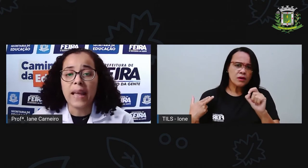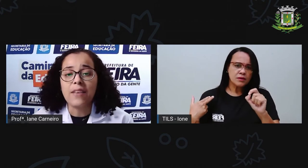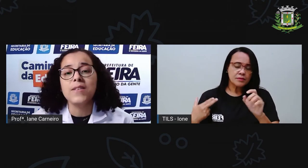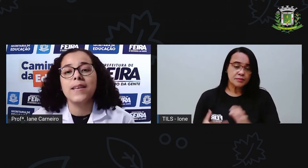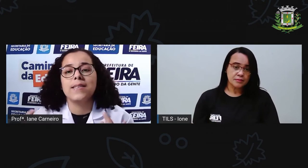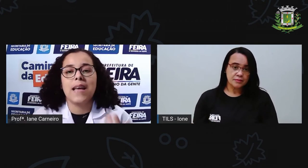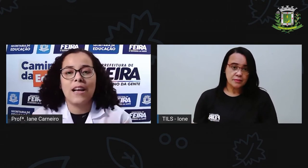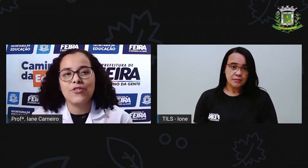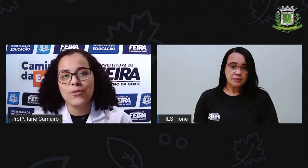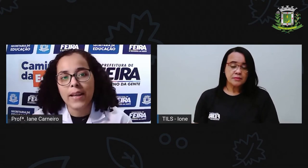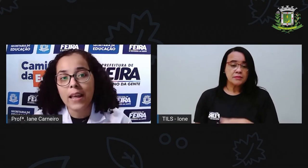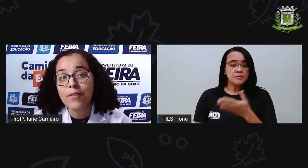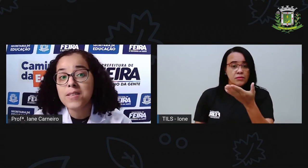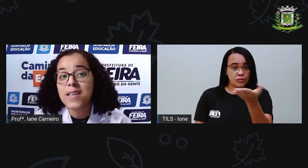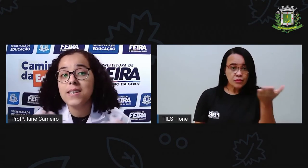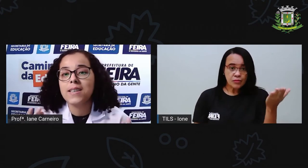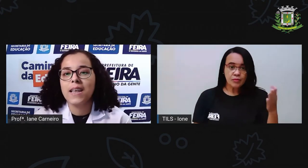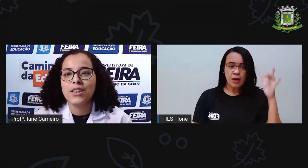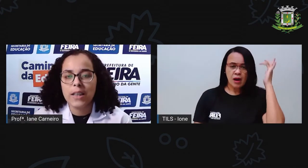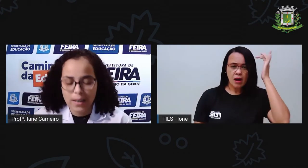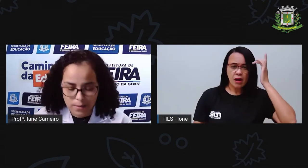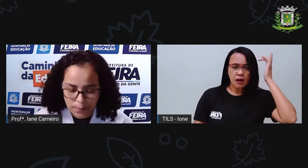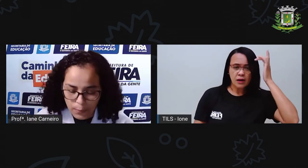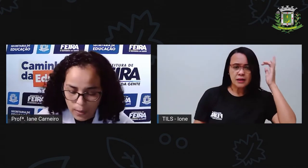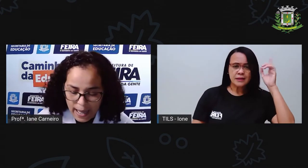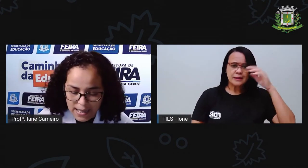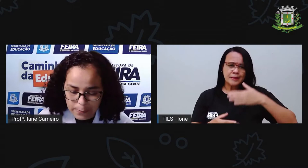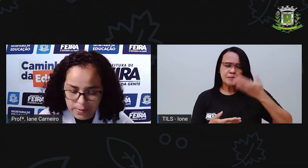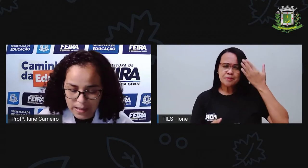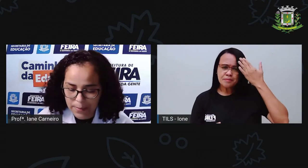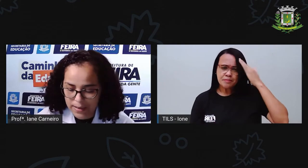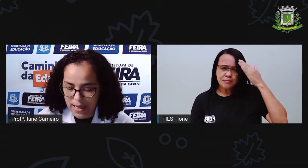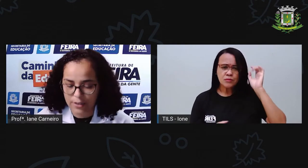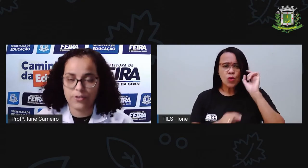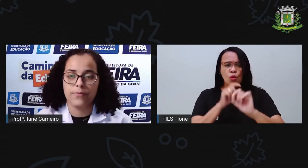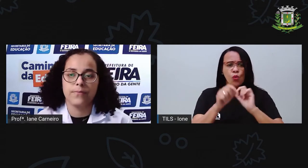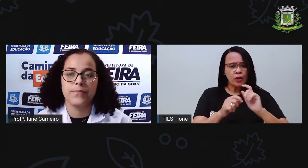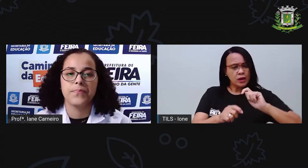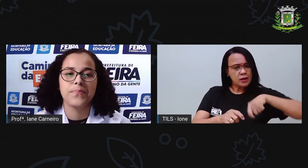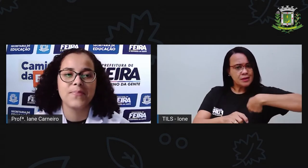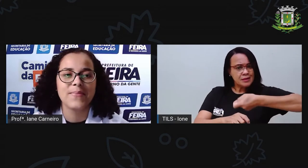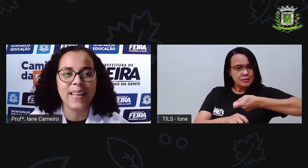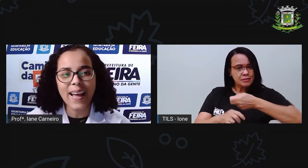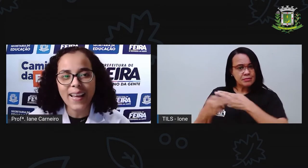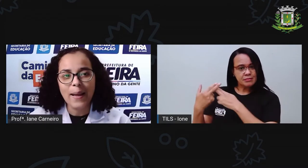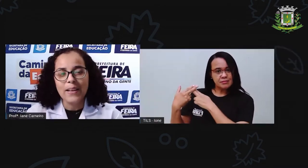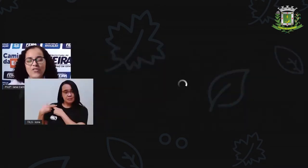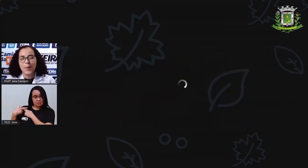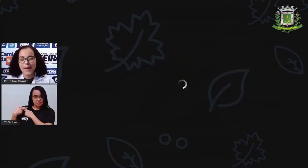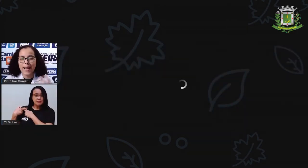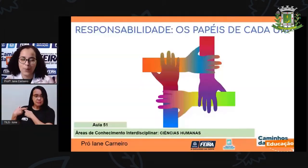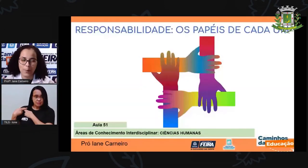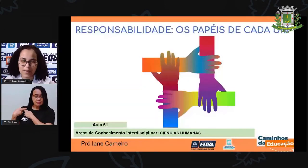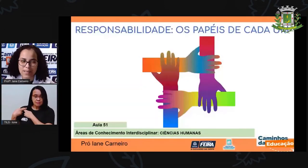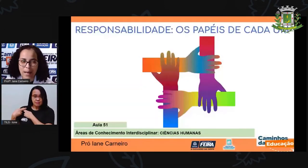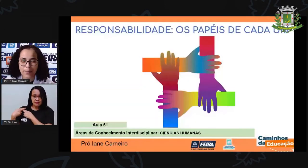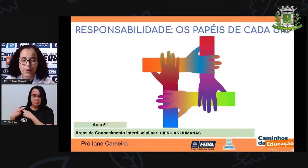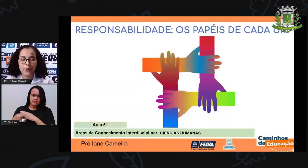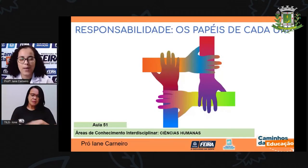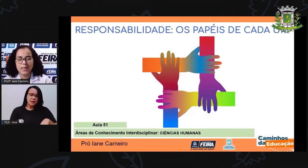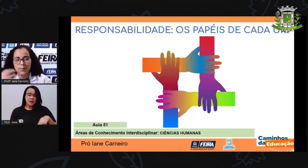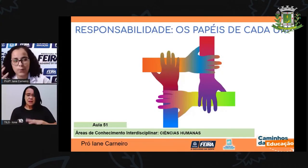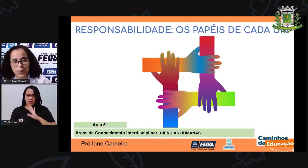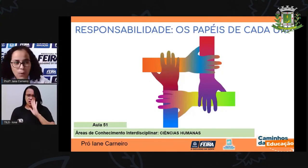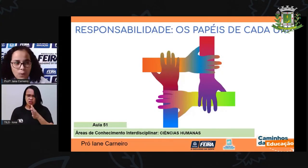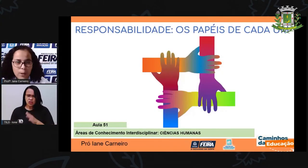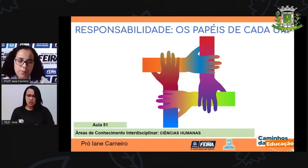O que é vocês acham, O é vocês entendem por responsabilidade, né? Já pararam para pensar? A